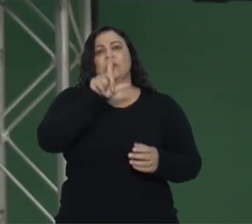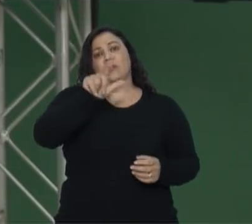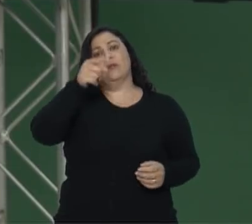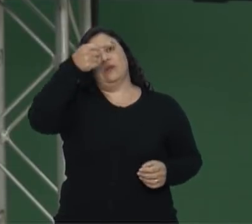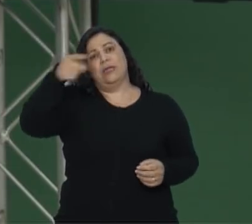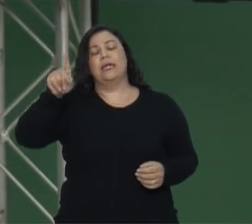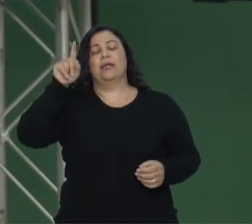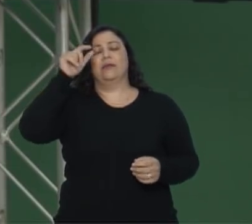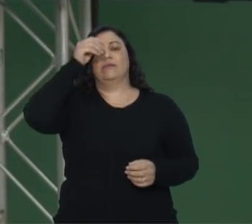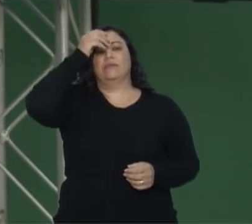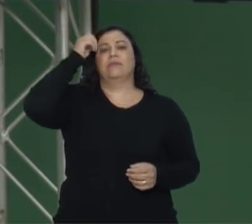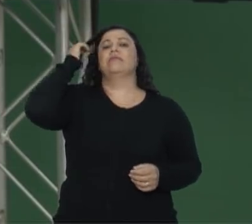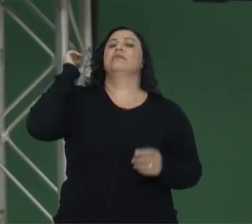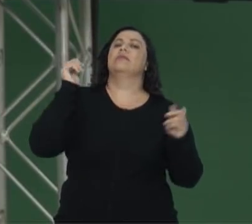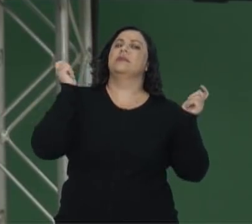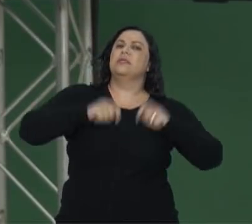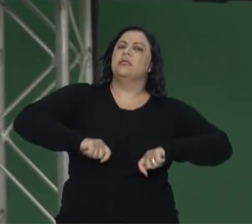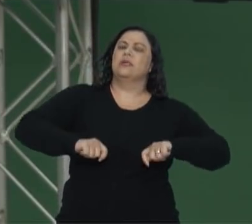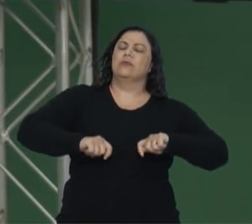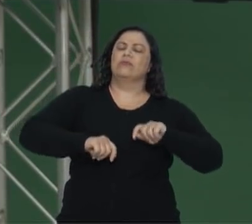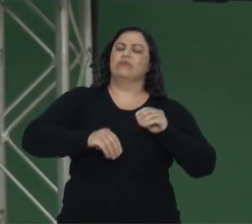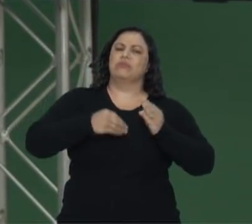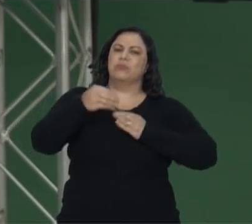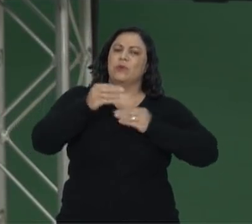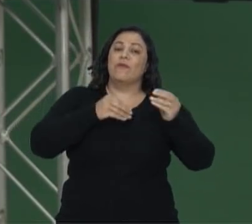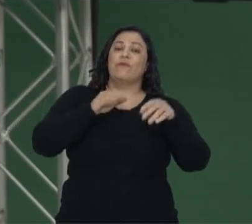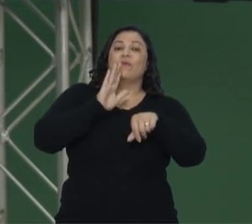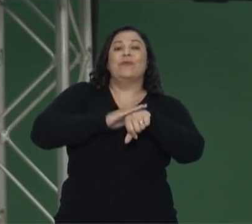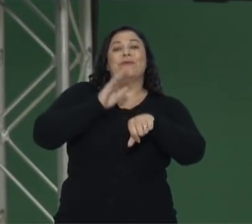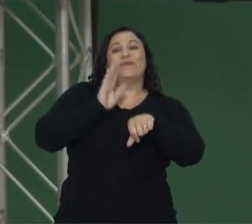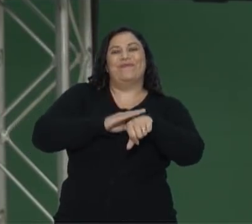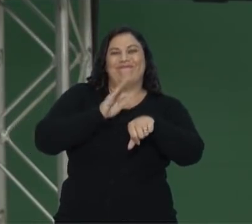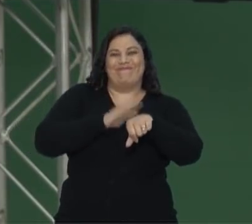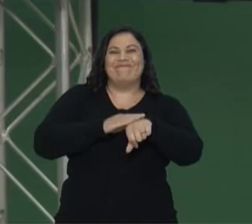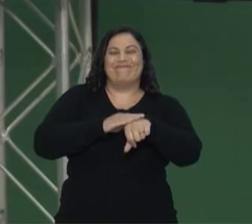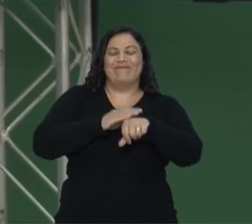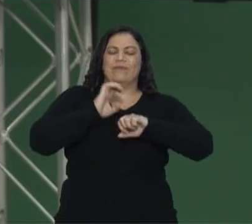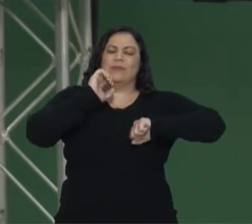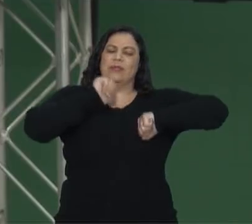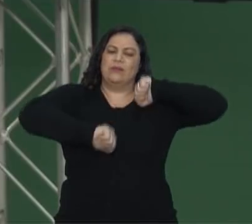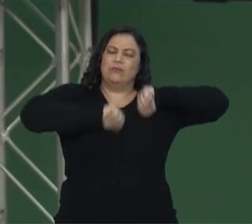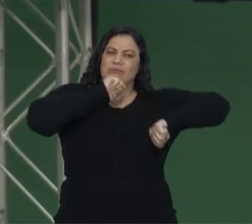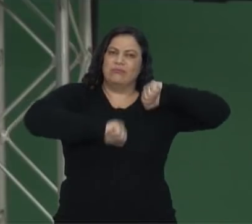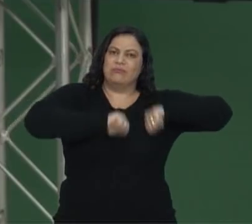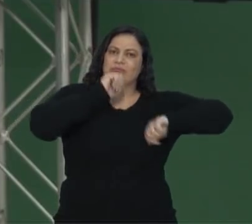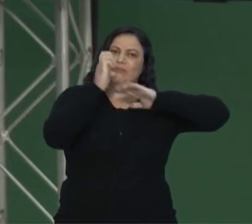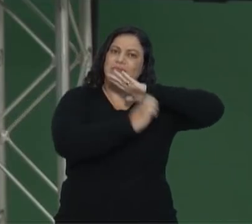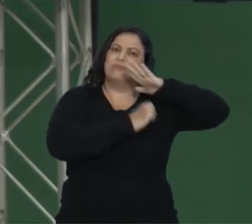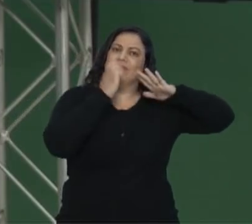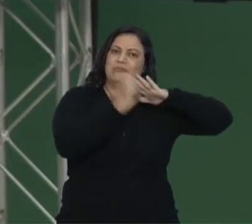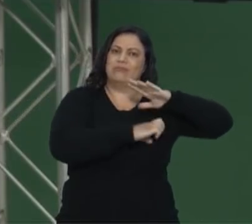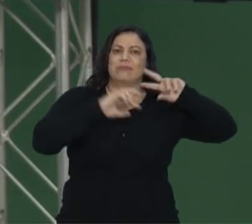que é um tecido artificial. Então, foi produzido, fabricado pelo homem.